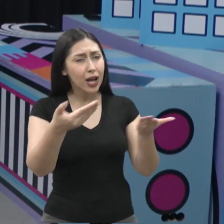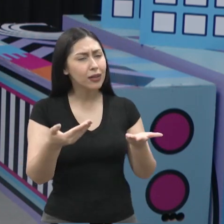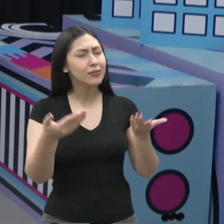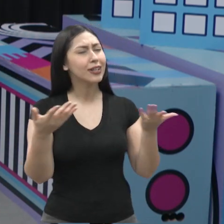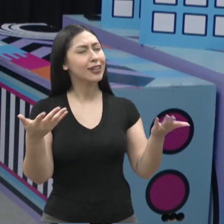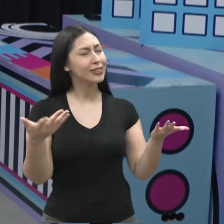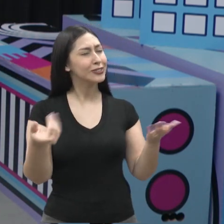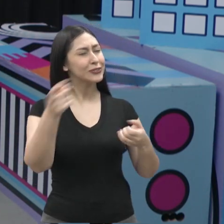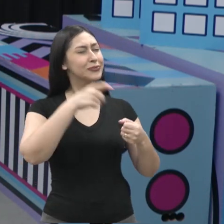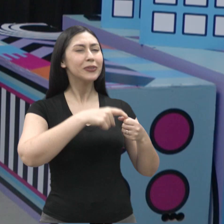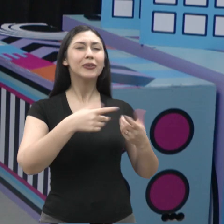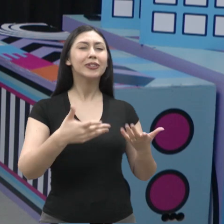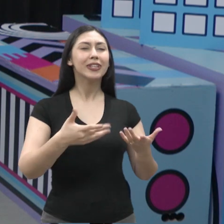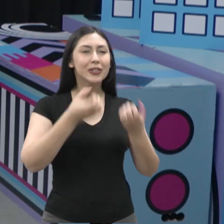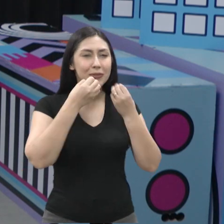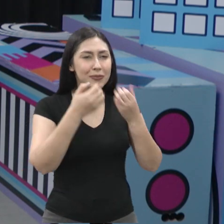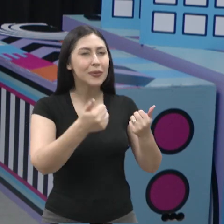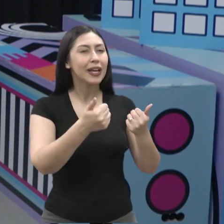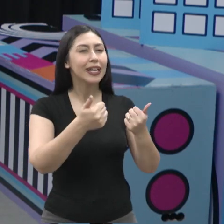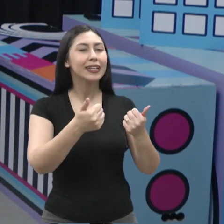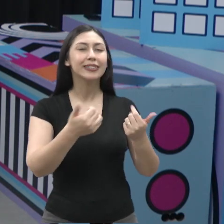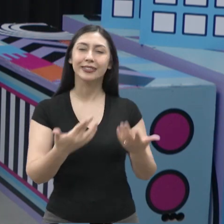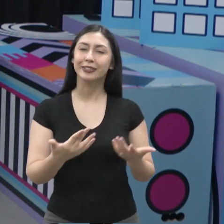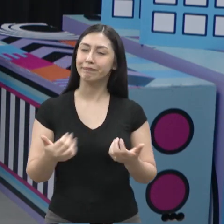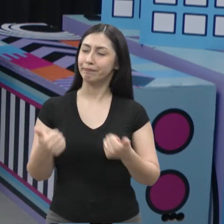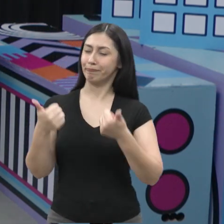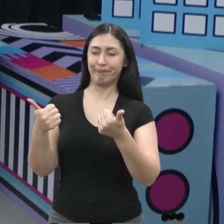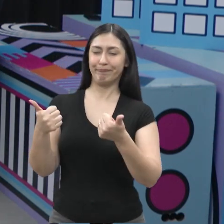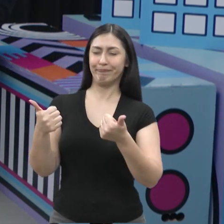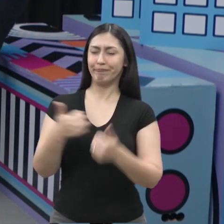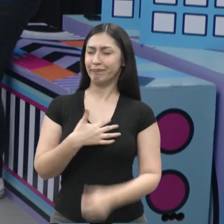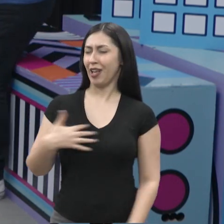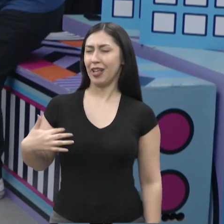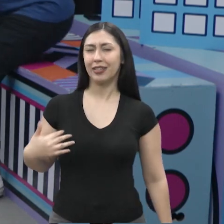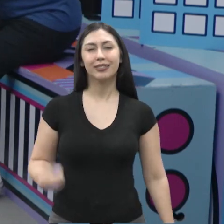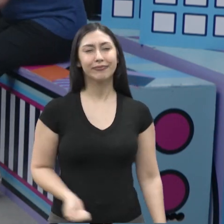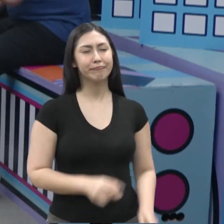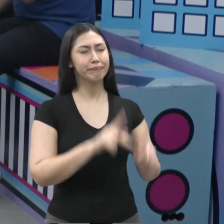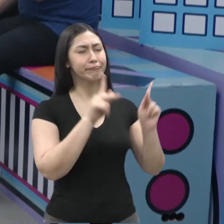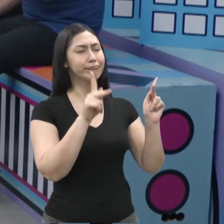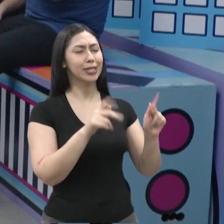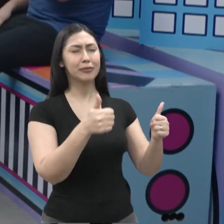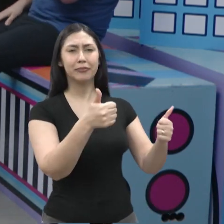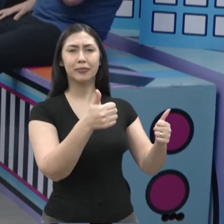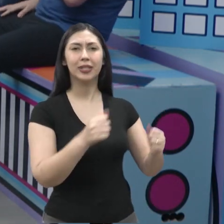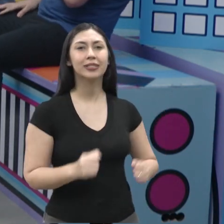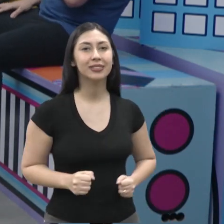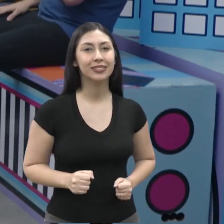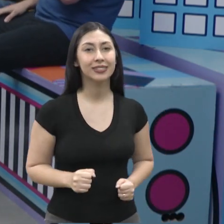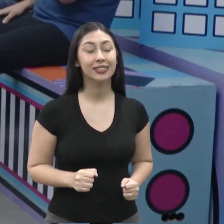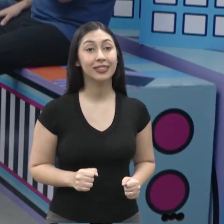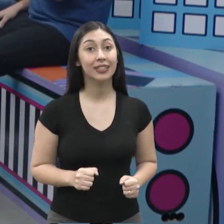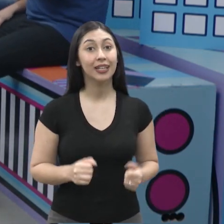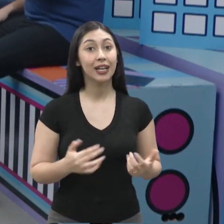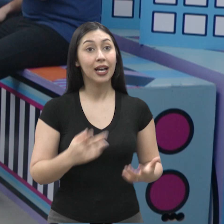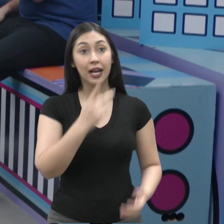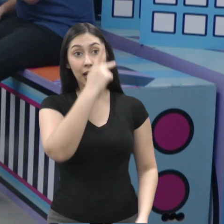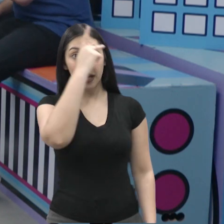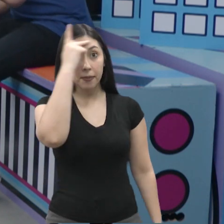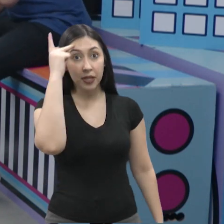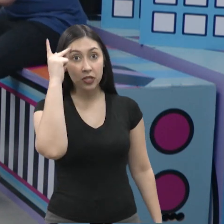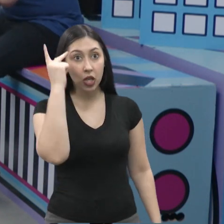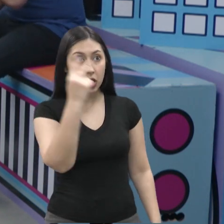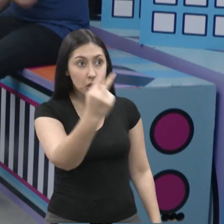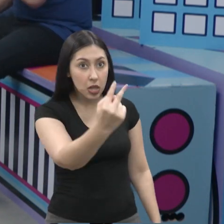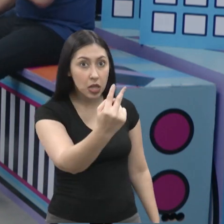tá, mais Thiago? uma Tudo vez. bem? E Tudo aí, certo, Mário, Guerra? como é que tá? Tudo tranquilo. Também na paz, avisando para as pessoas em casa, quando eles